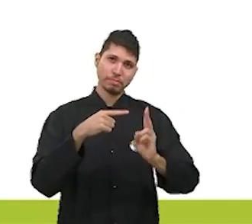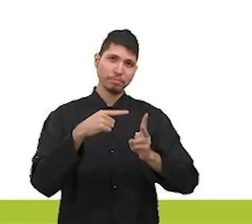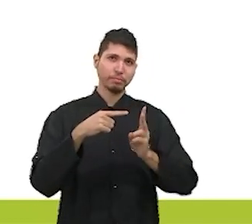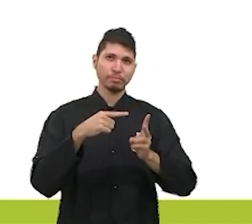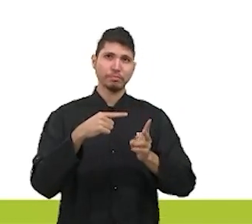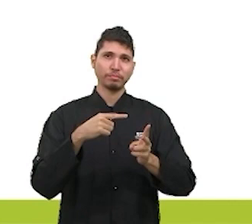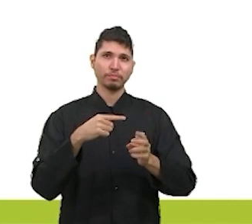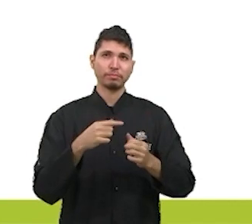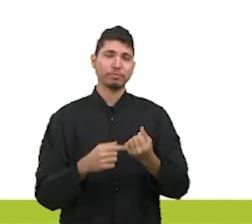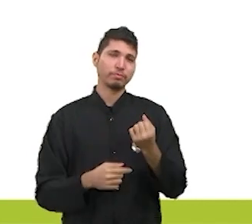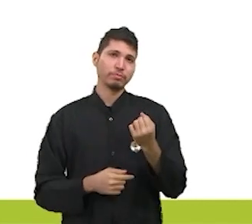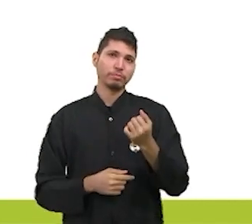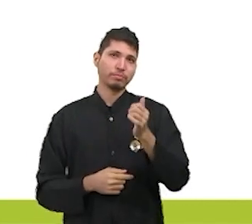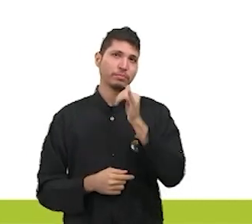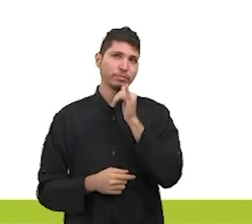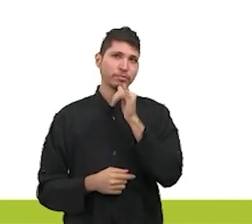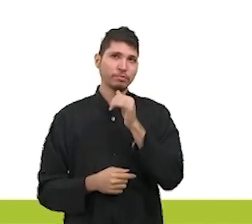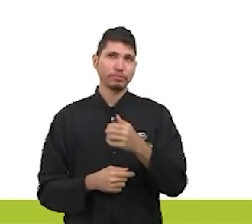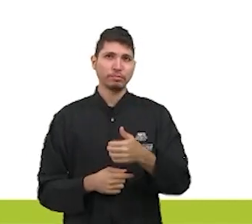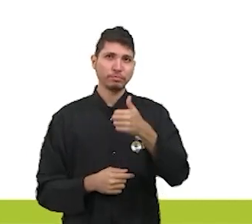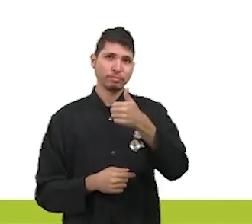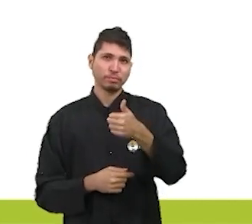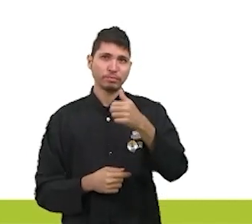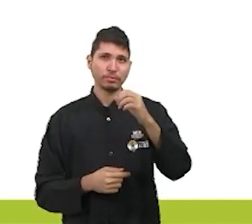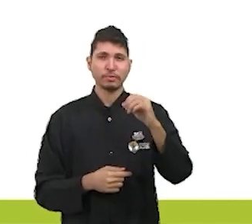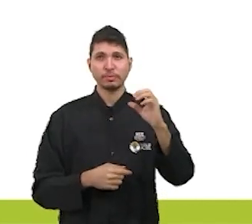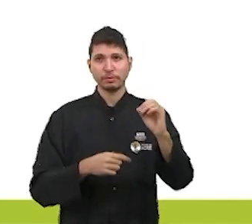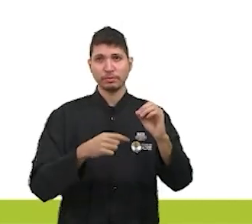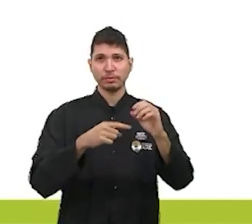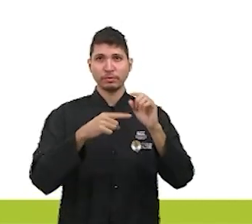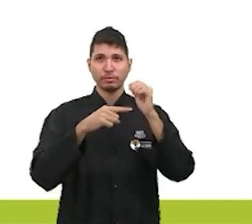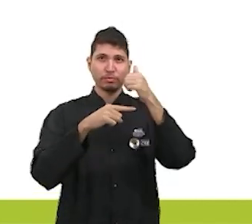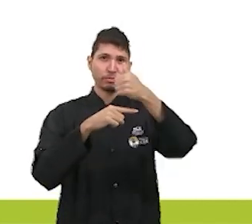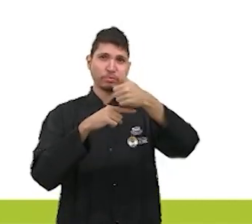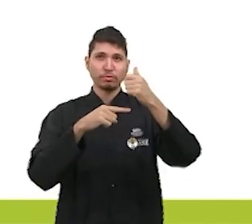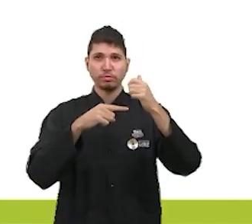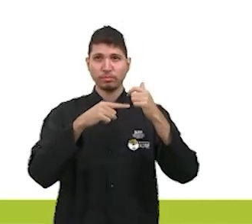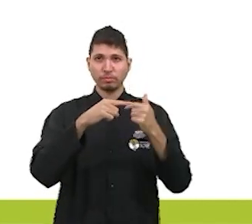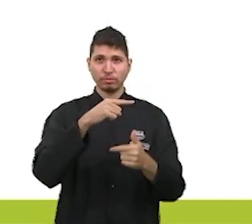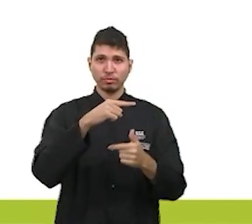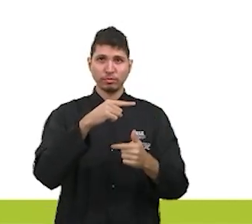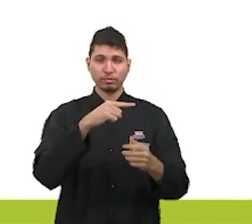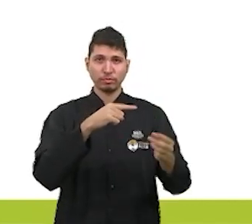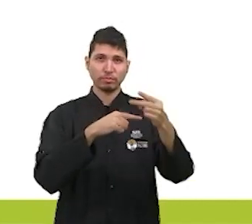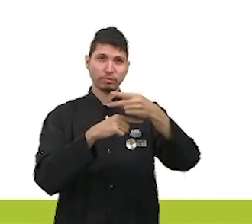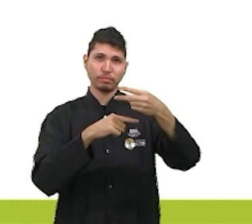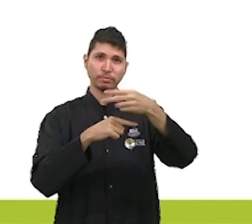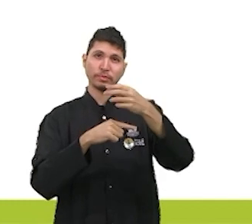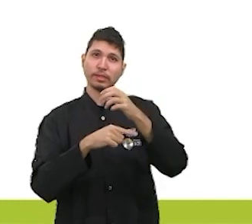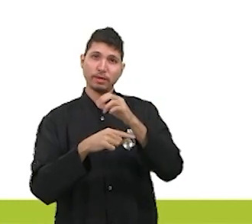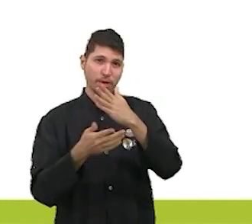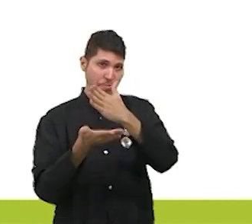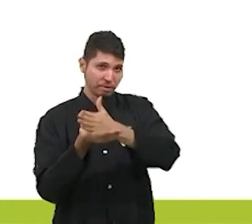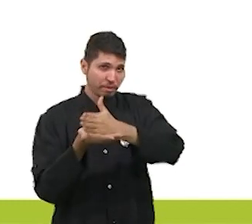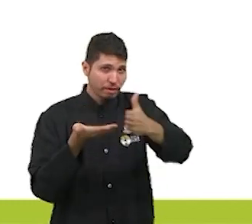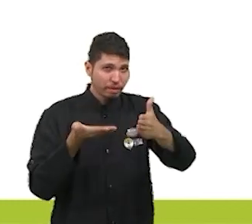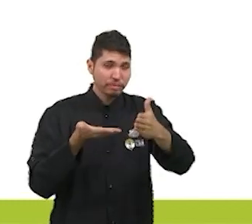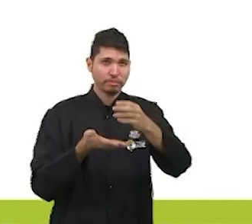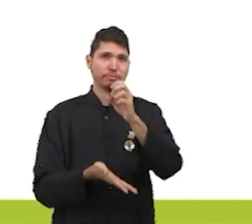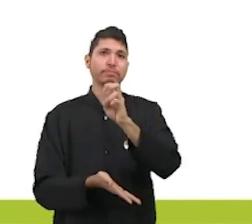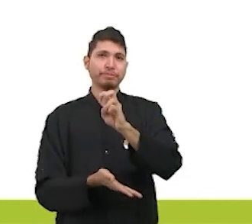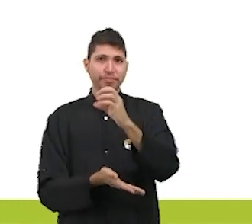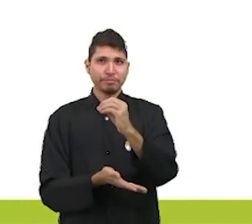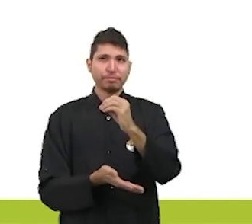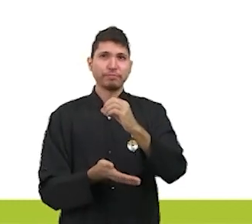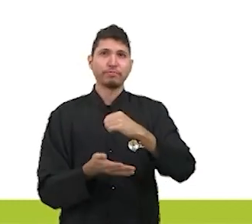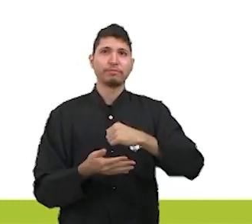né? Se eu multiplicar por 2, o que vai gerar de resultado? A metade. Né? Se eu pegar 200 e dividir por meio, o que